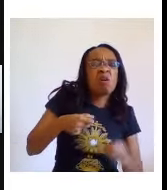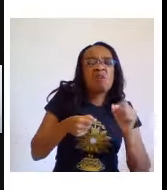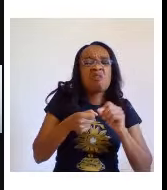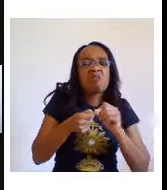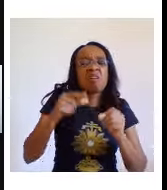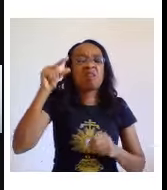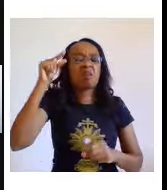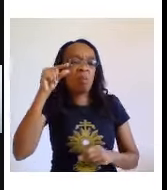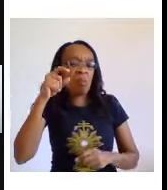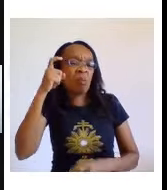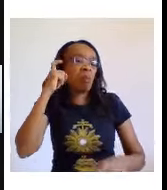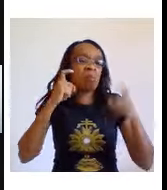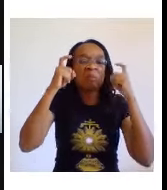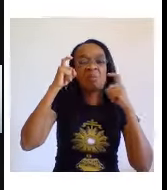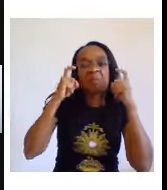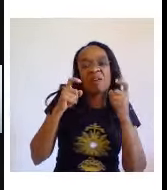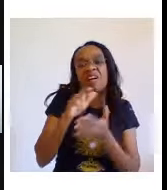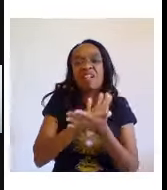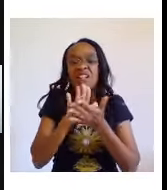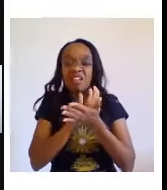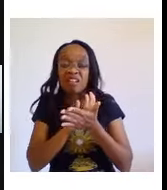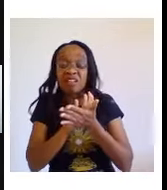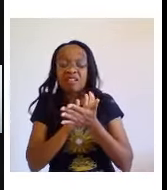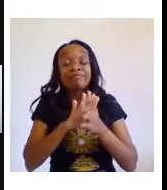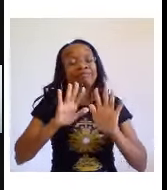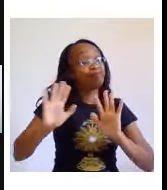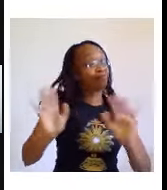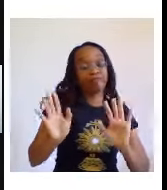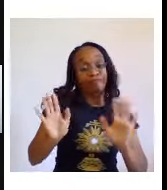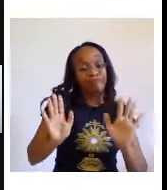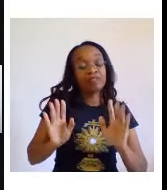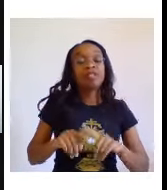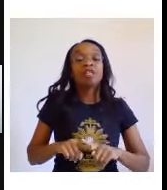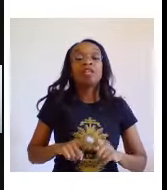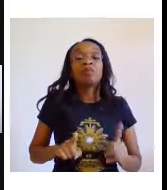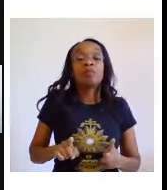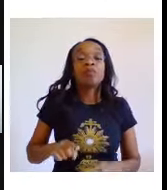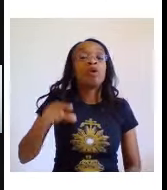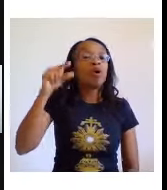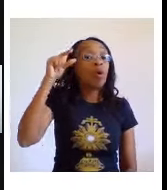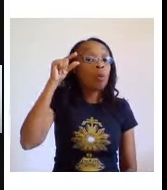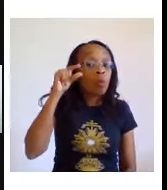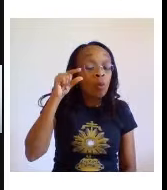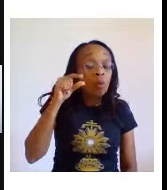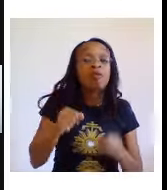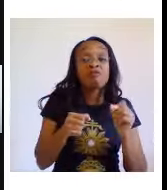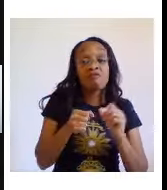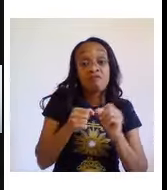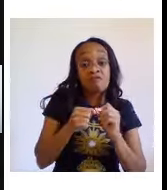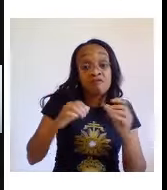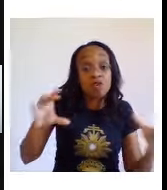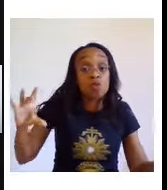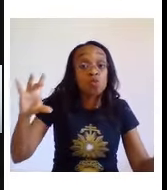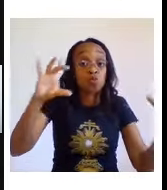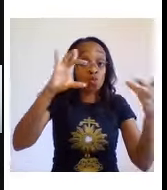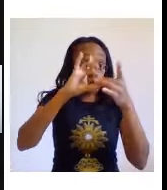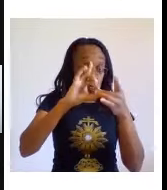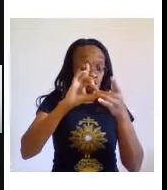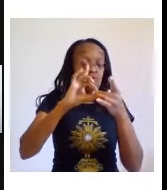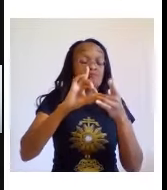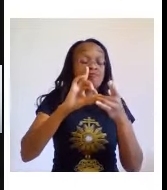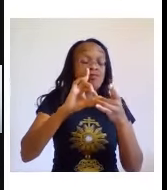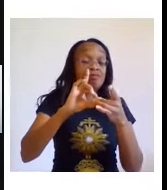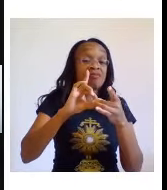preocupar. Mesmo que seja o pouco dentro do todo faz a diferença. Então, essa